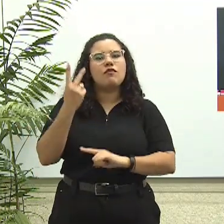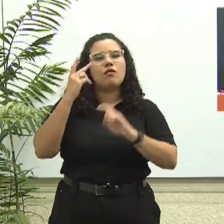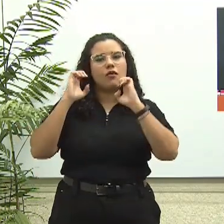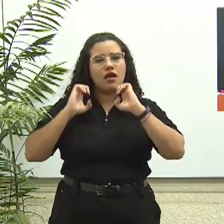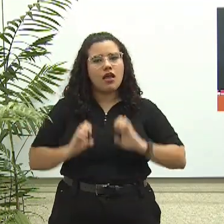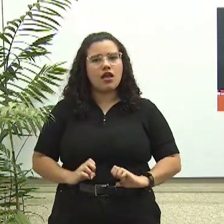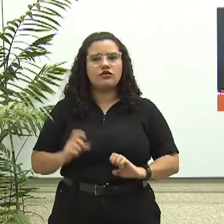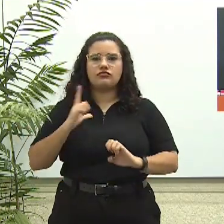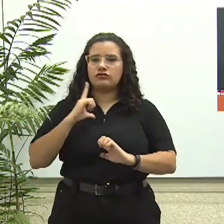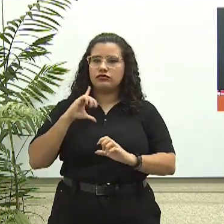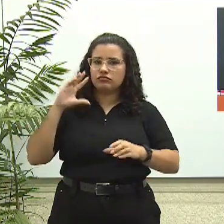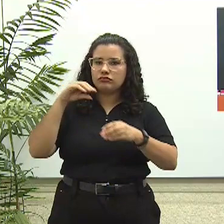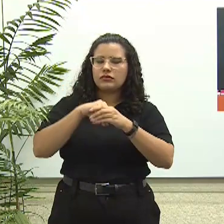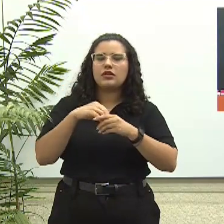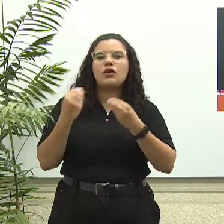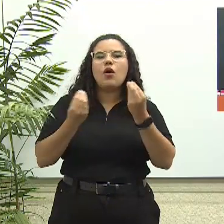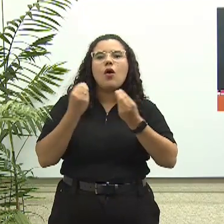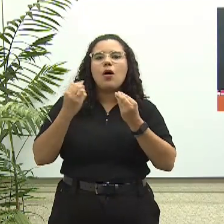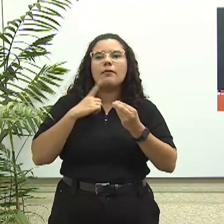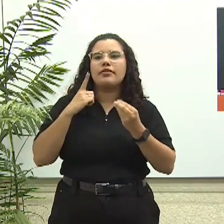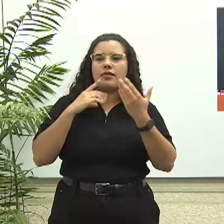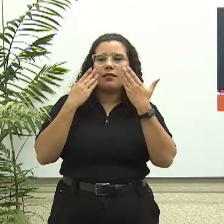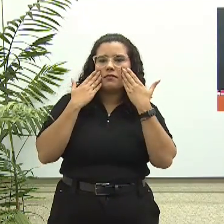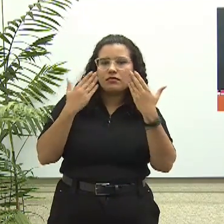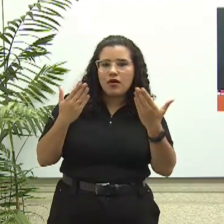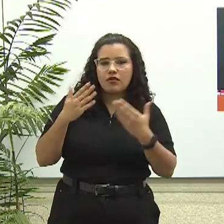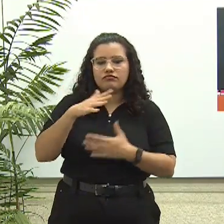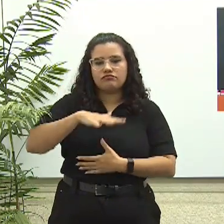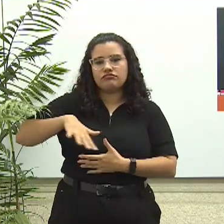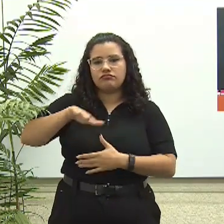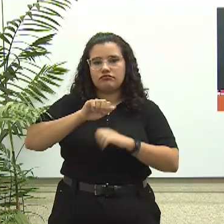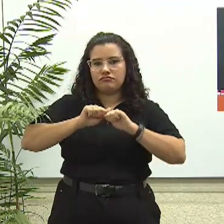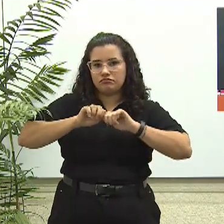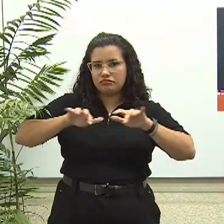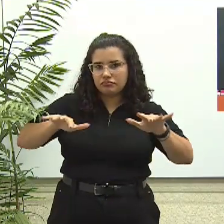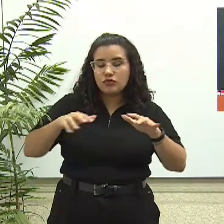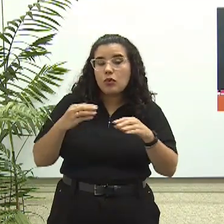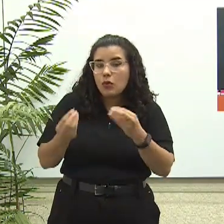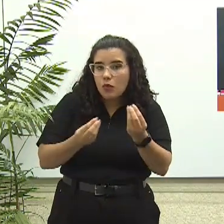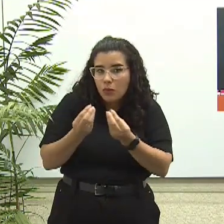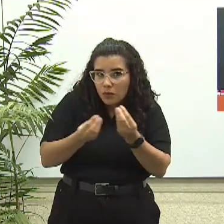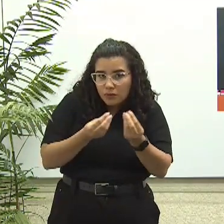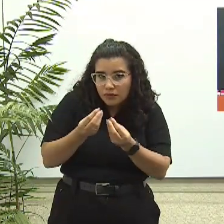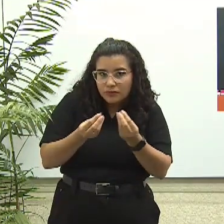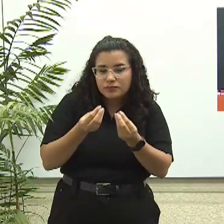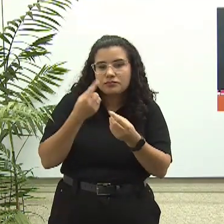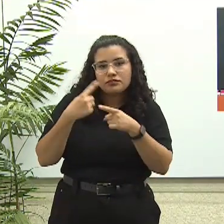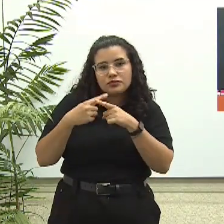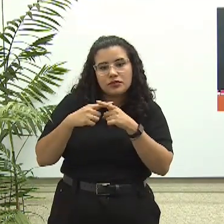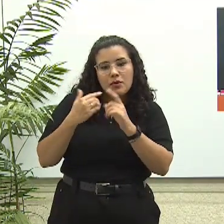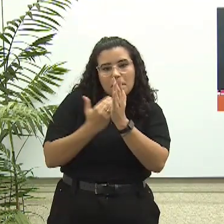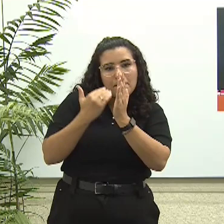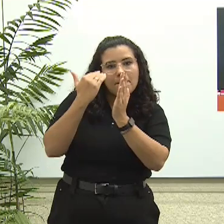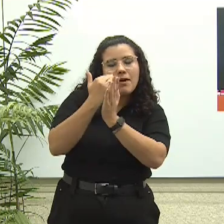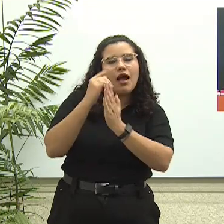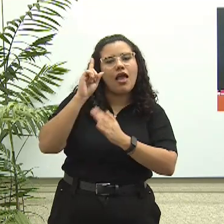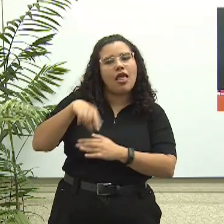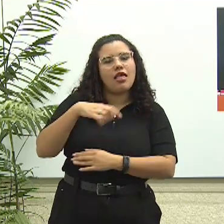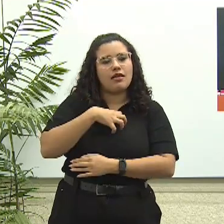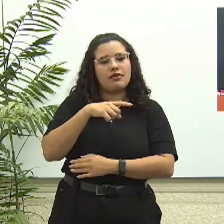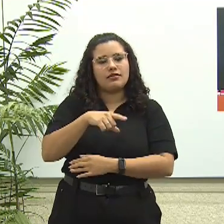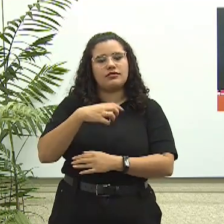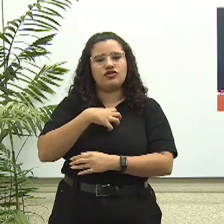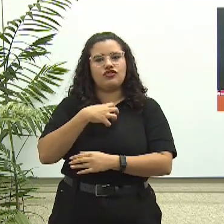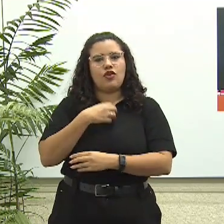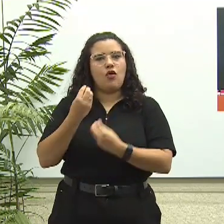que eles foram colocar lá e como é que eles Então vão aparecer nesse colonialismo né como é que esses porque o grande salto é essa questão ética